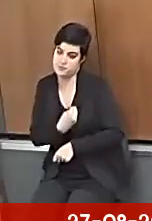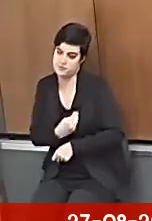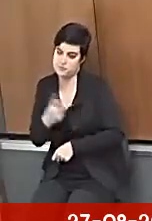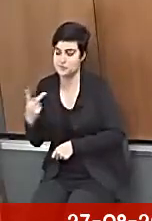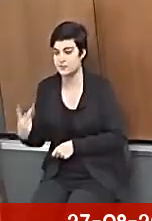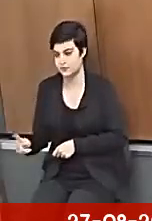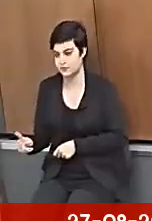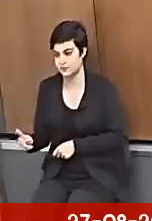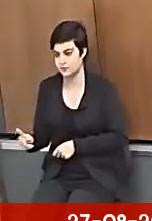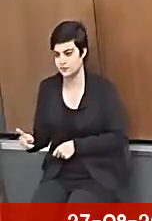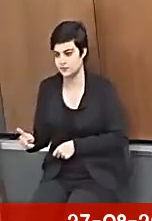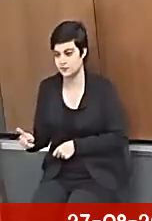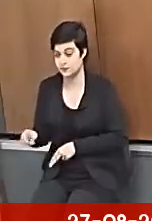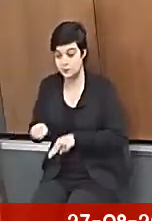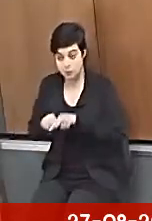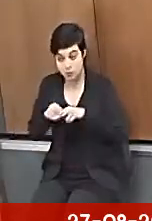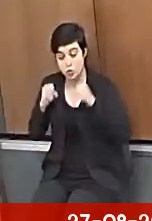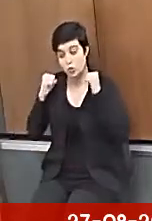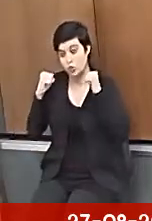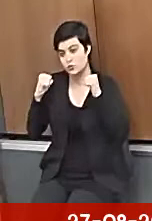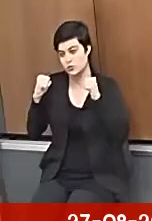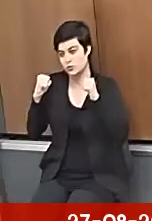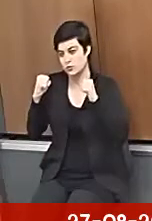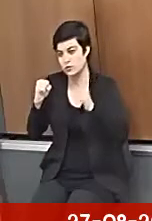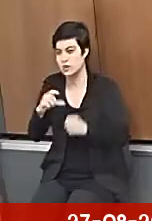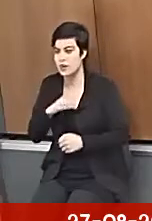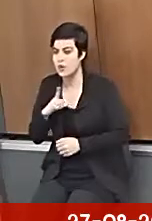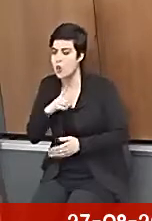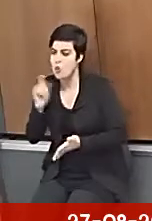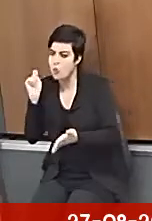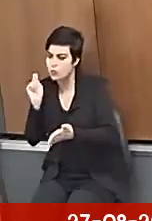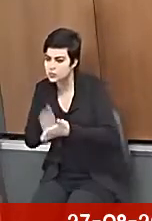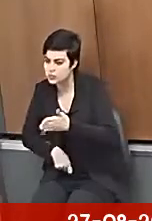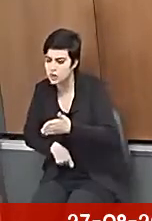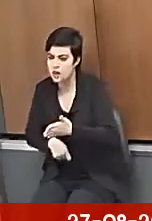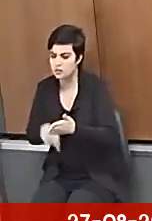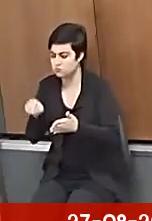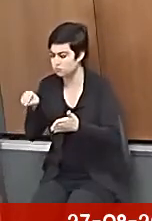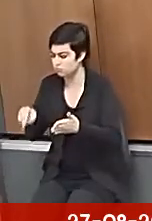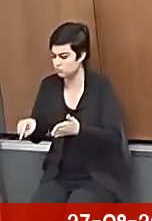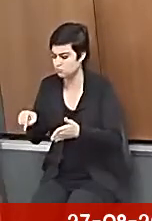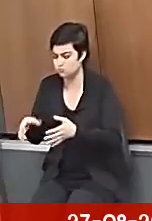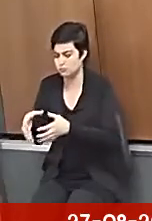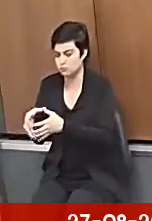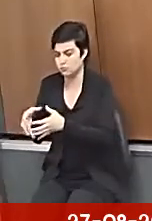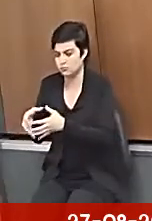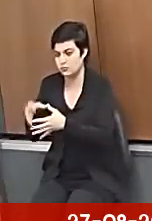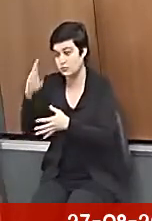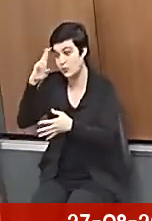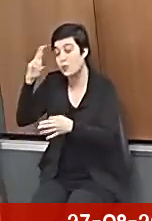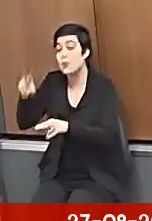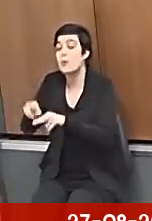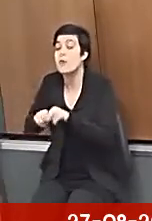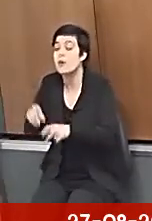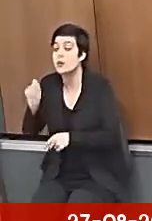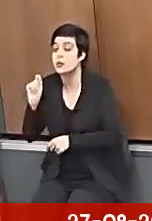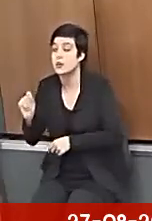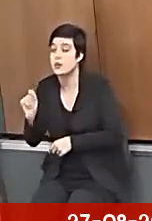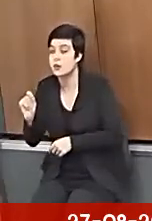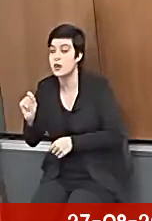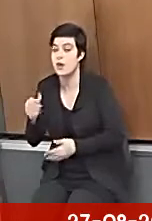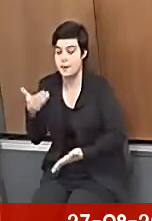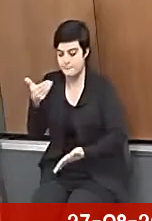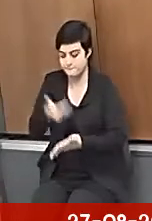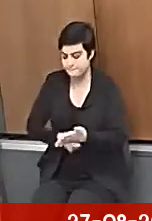repassado através de um contato do governo do estado a essa instituição é devido nem a todos os